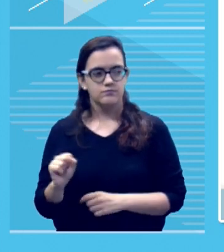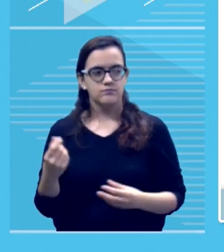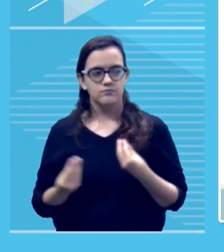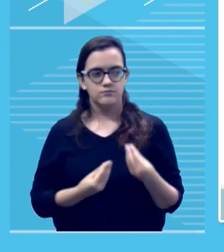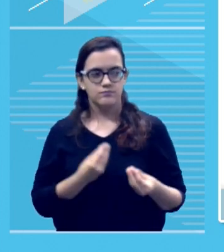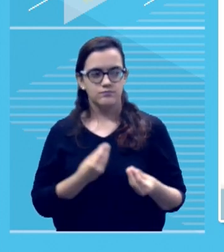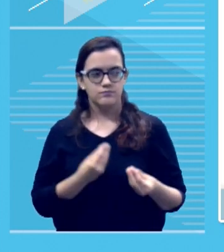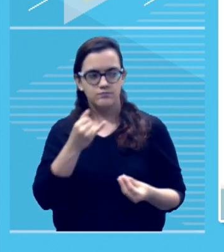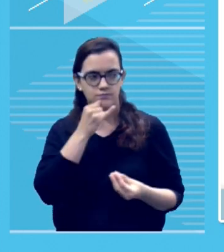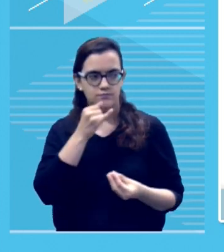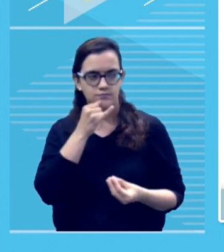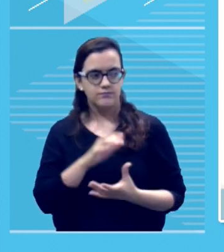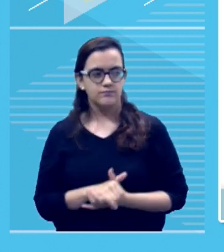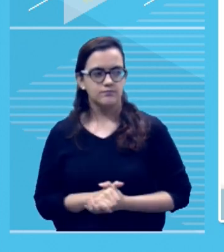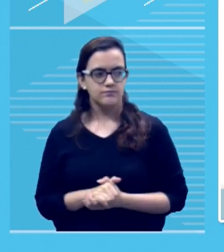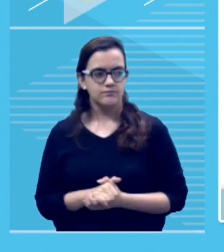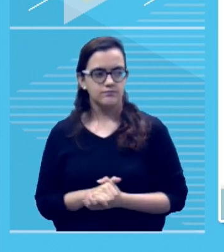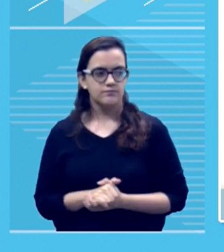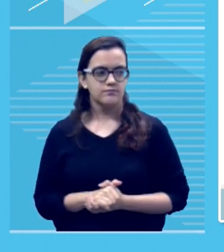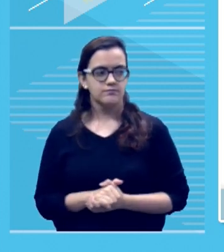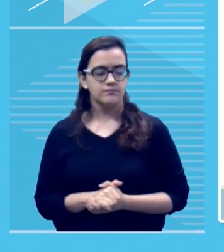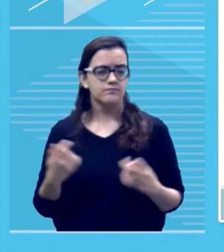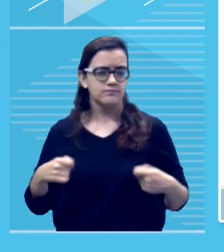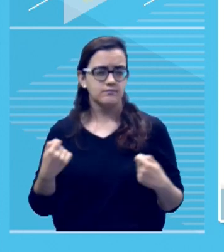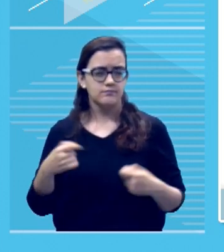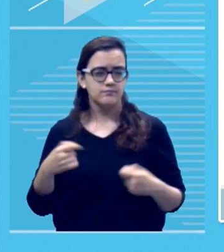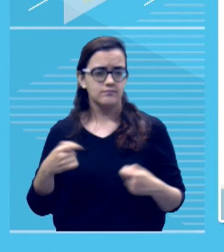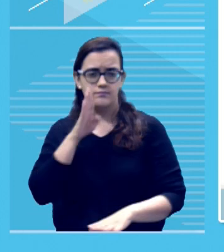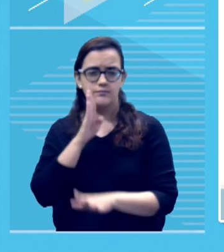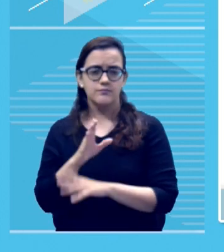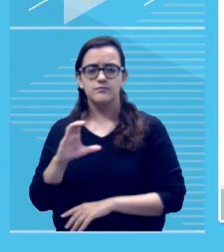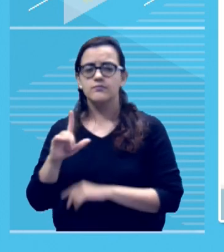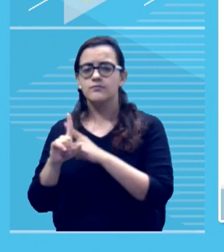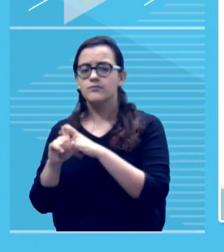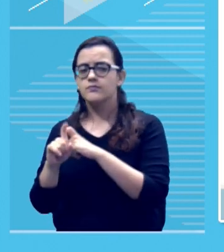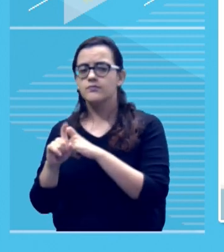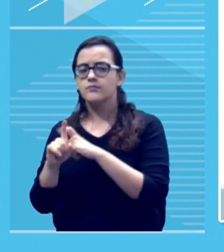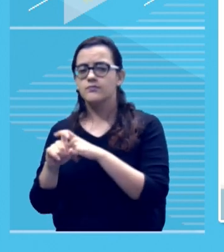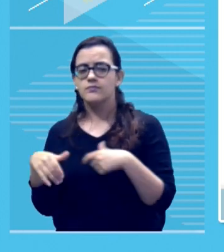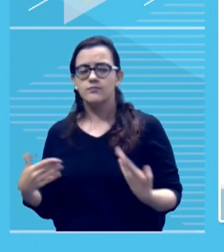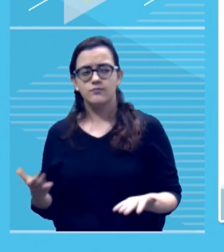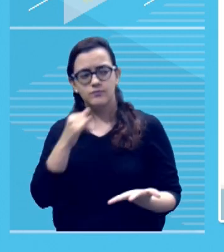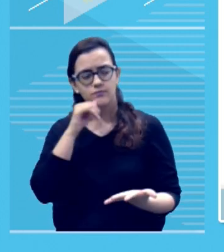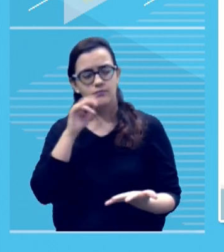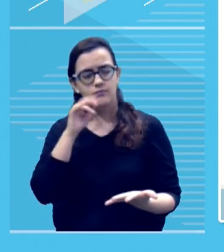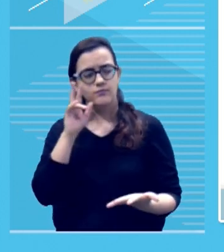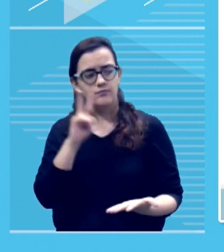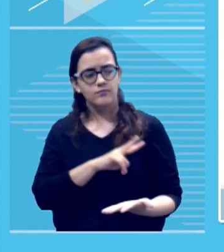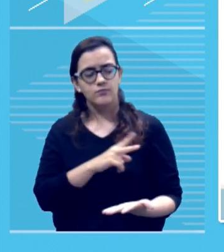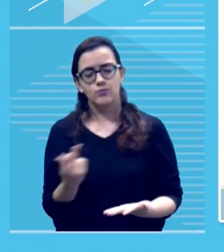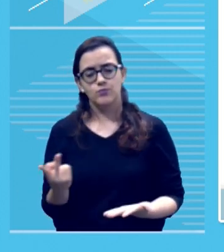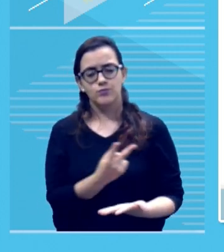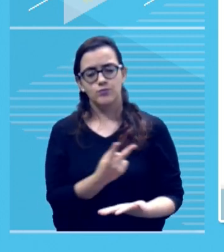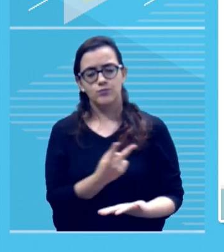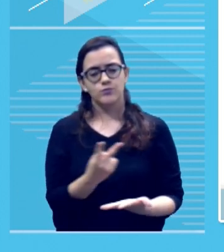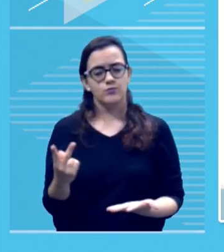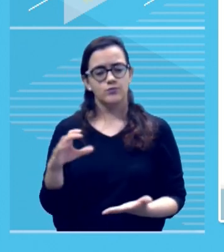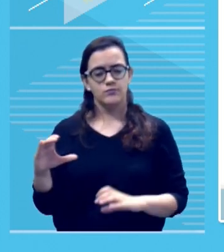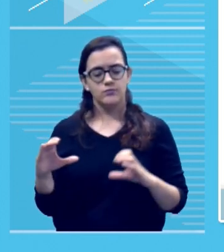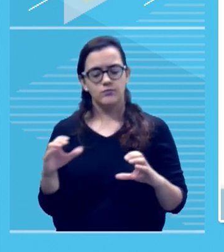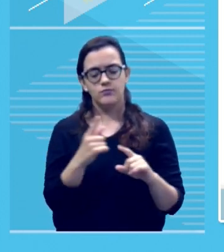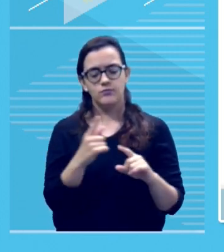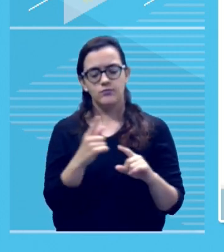2 elevado a n menos 1. Primeiro, vamos descobrir quantos carbonos assimétricos tem, pessoal. Ó, tem dois carbonos assimétricos